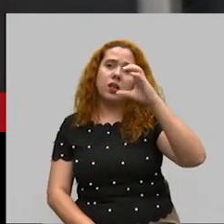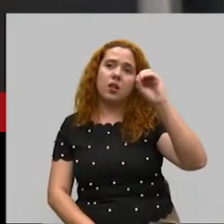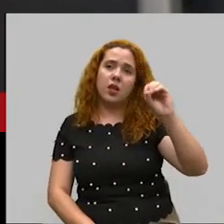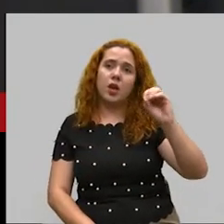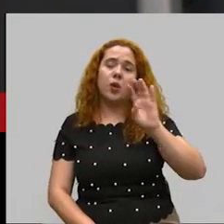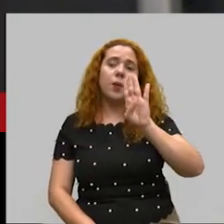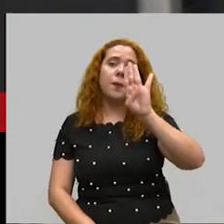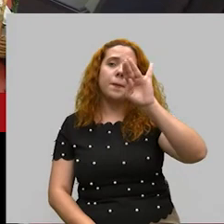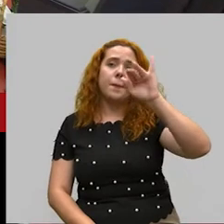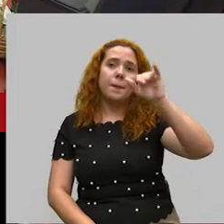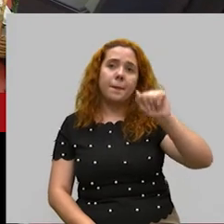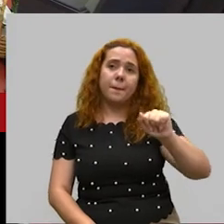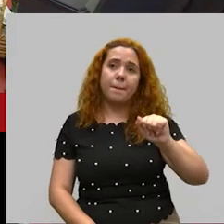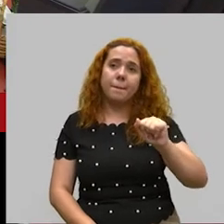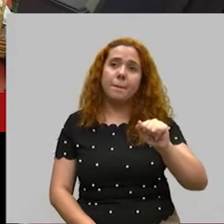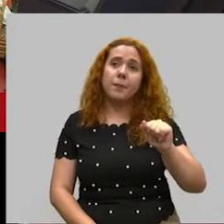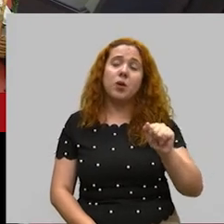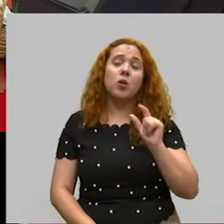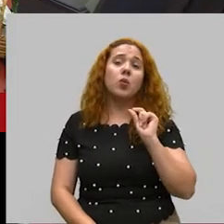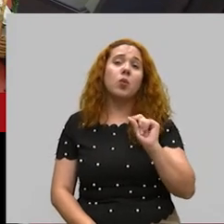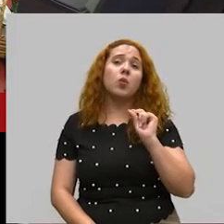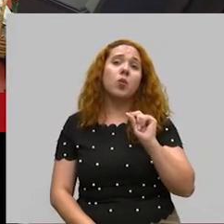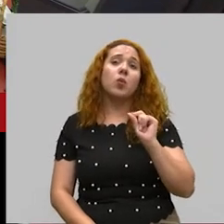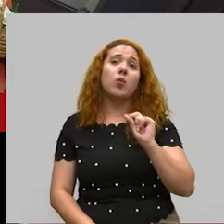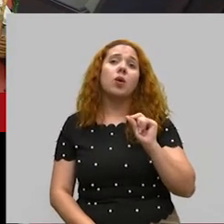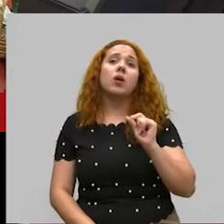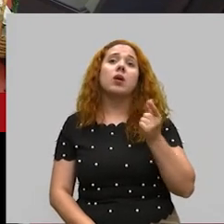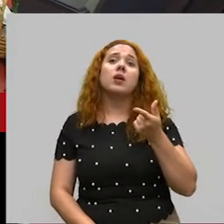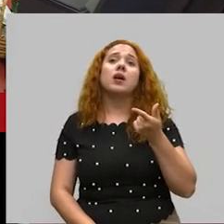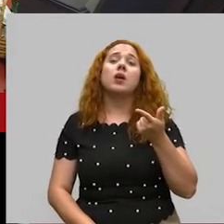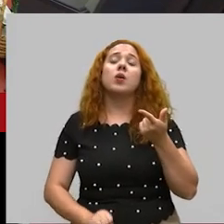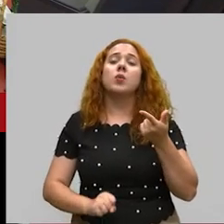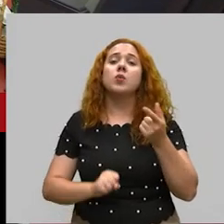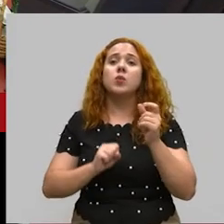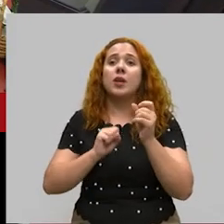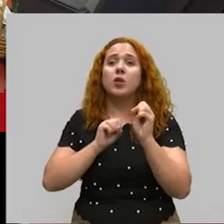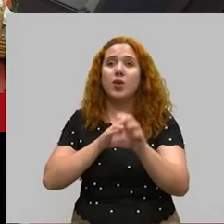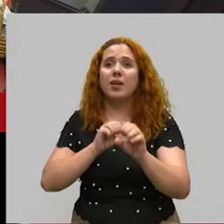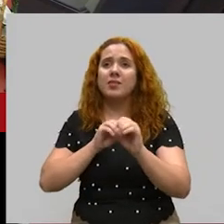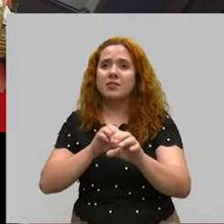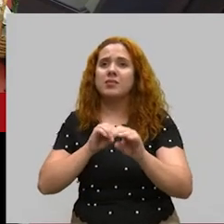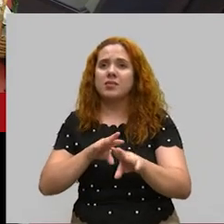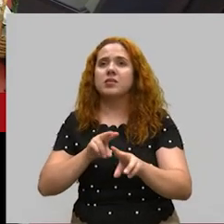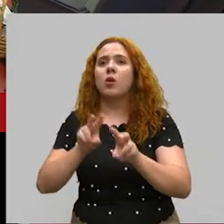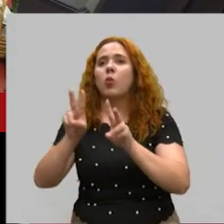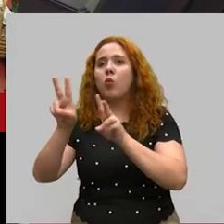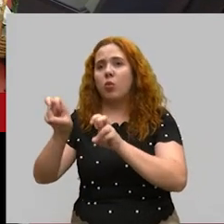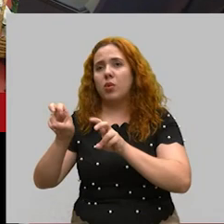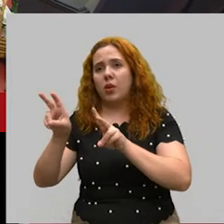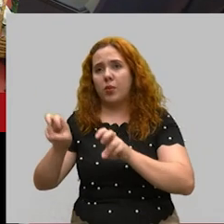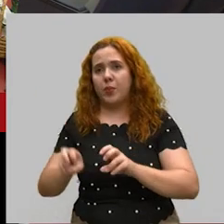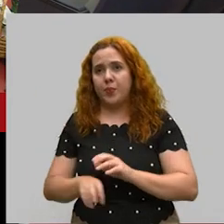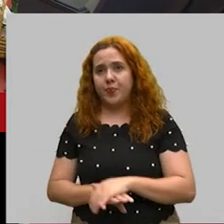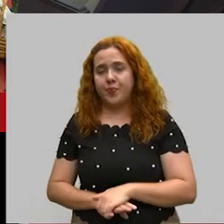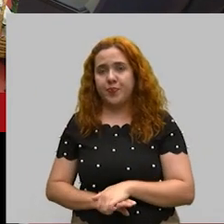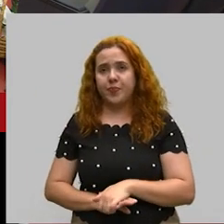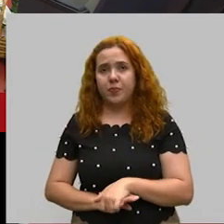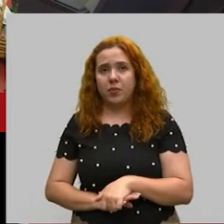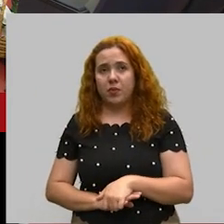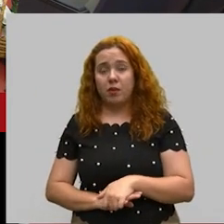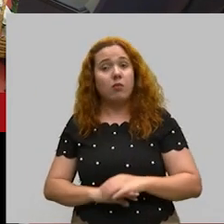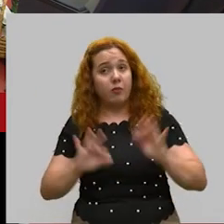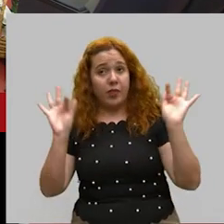respeito ao conjunto do debate da Educação do campo eh tô muito